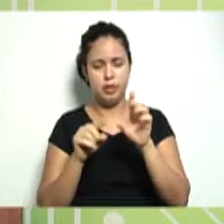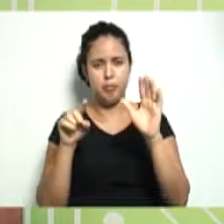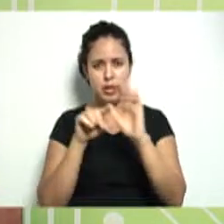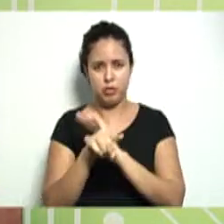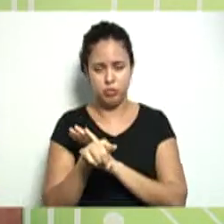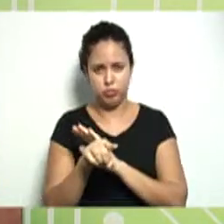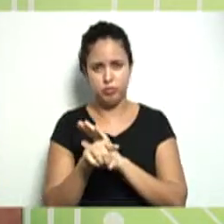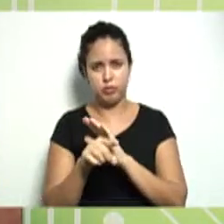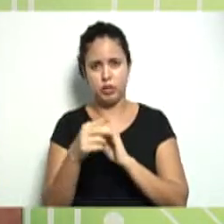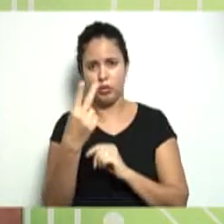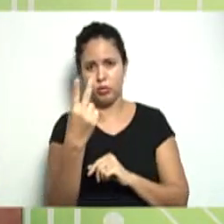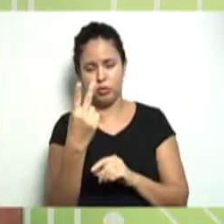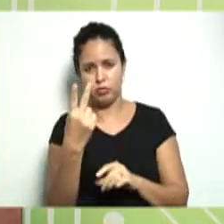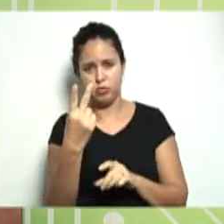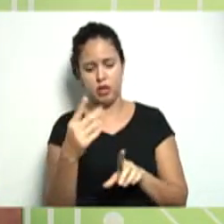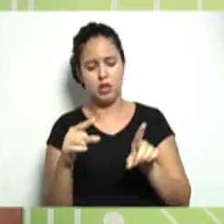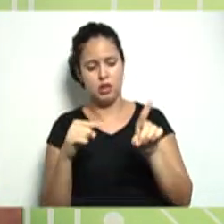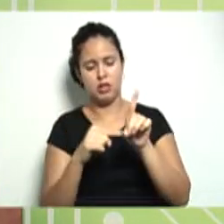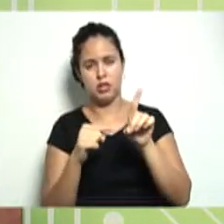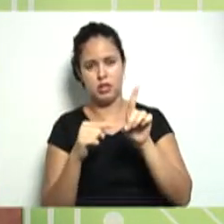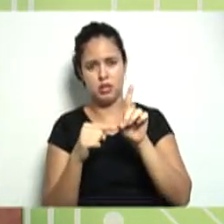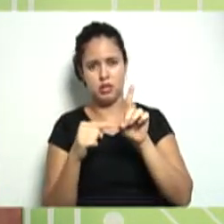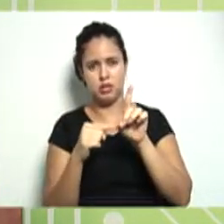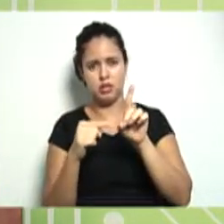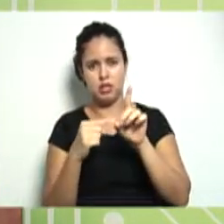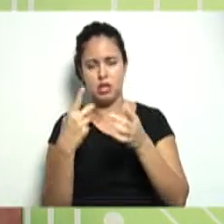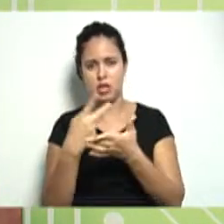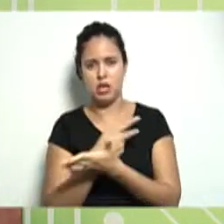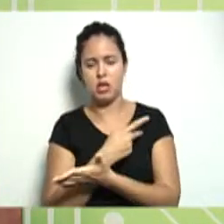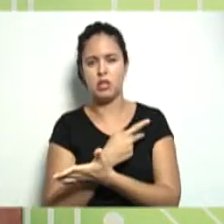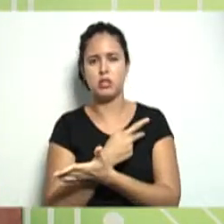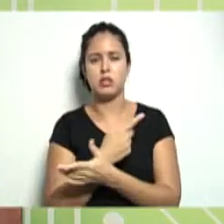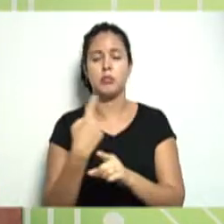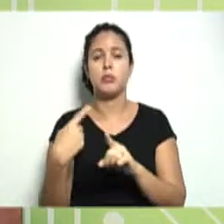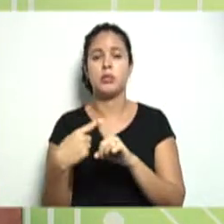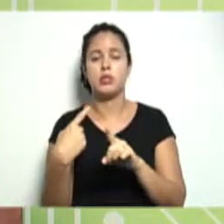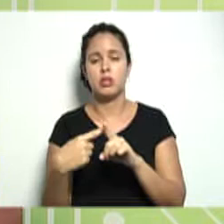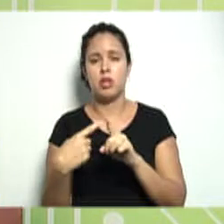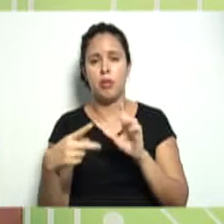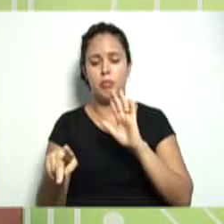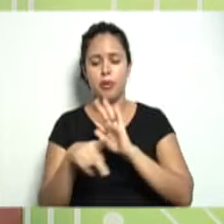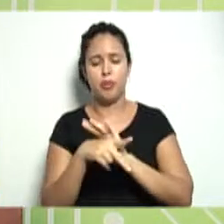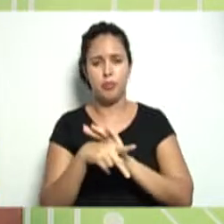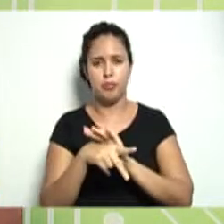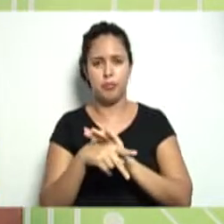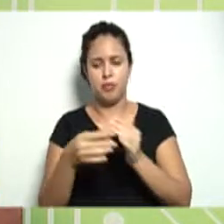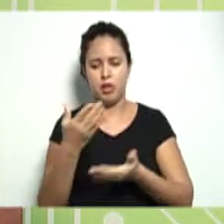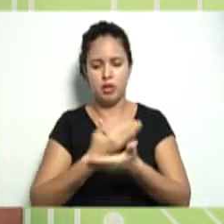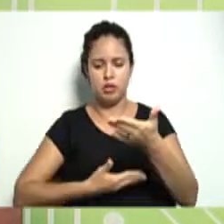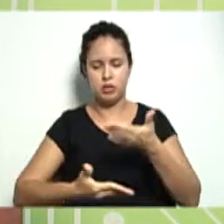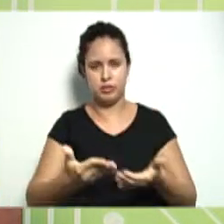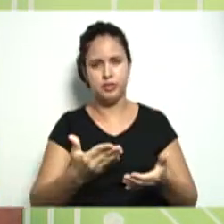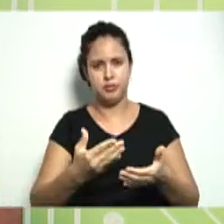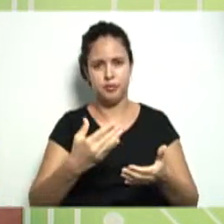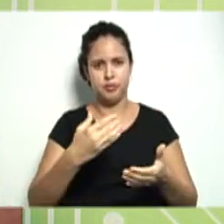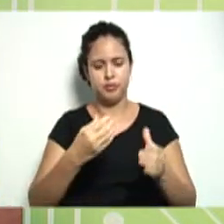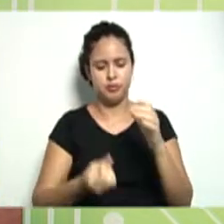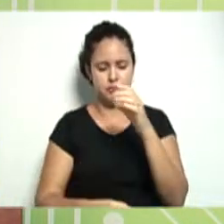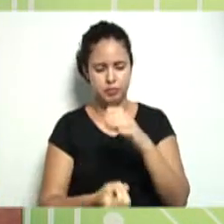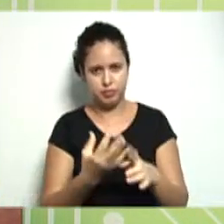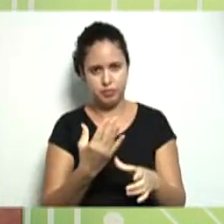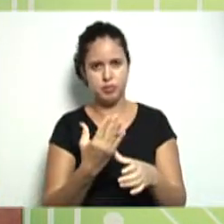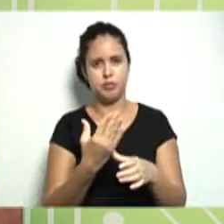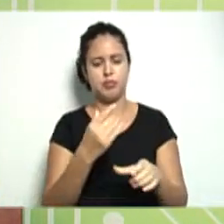é a letra D. Por quê? Porque ela não é referente à relação entre o modo de